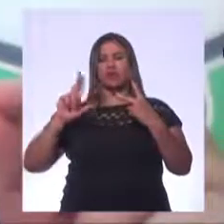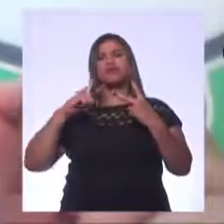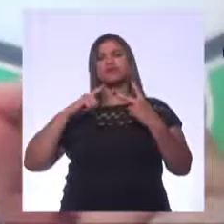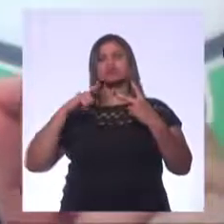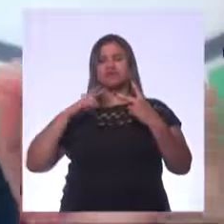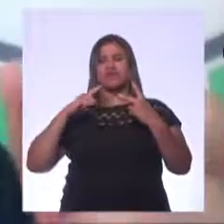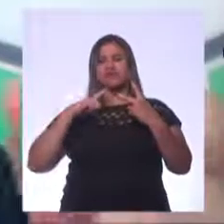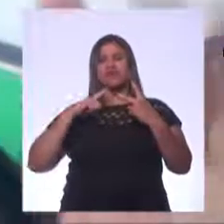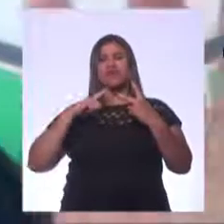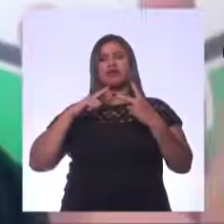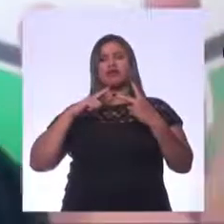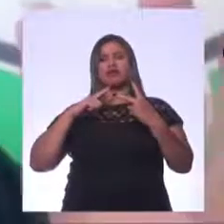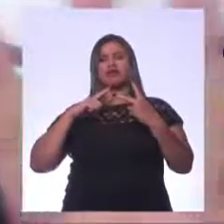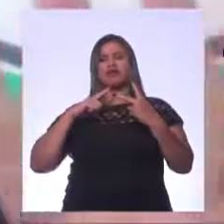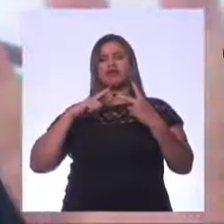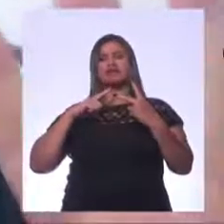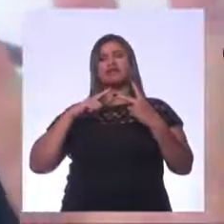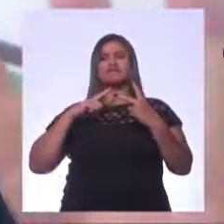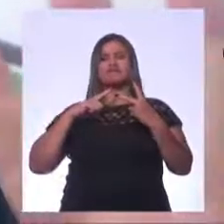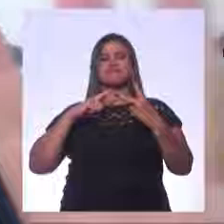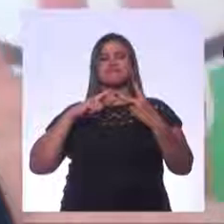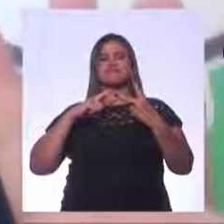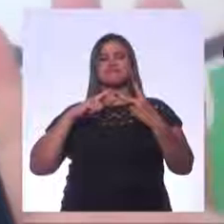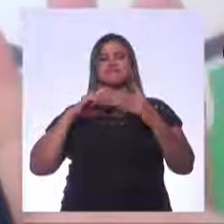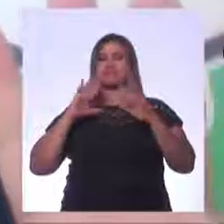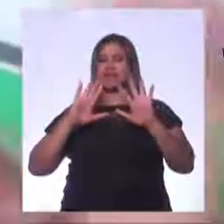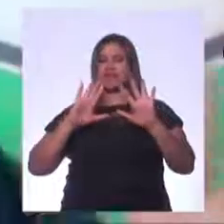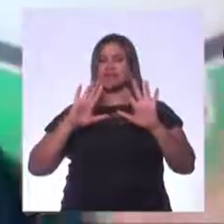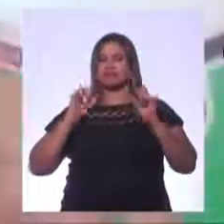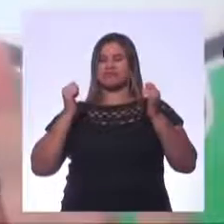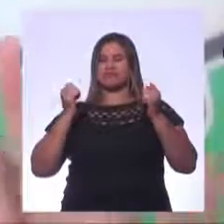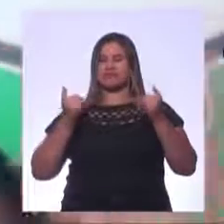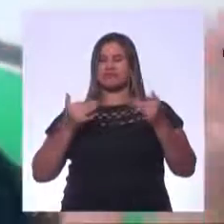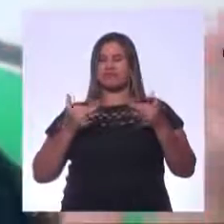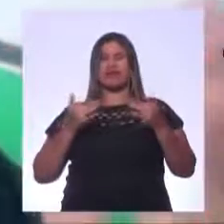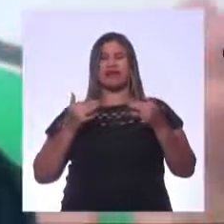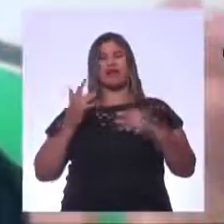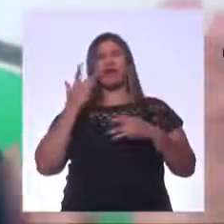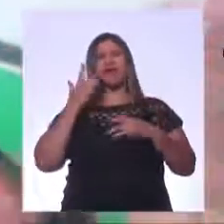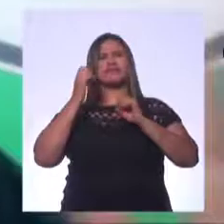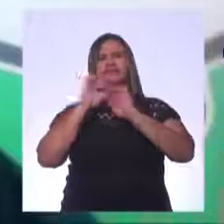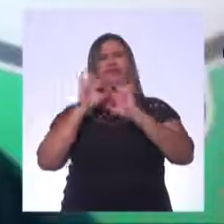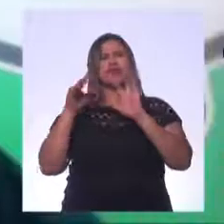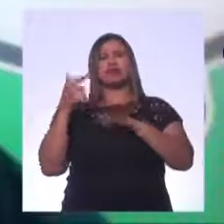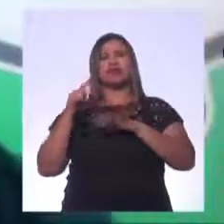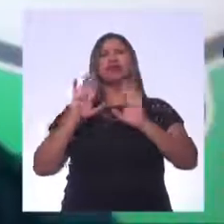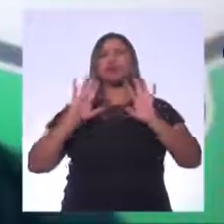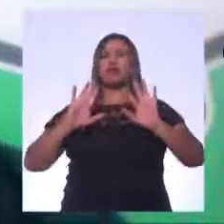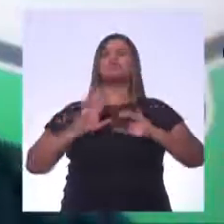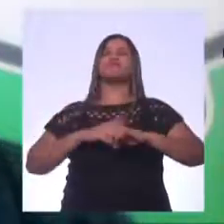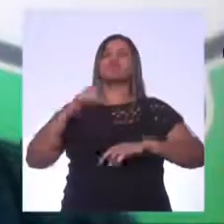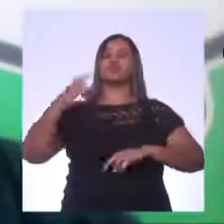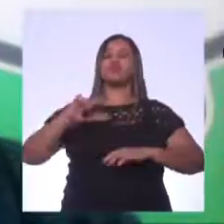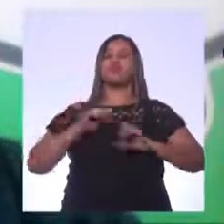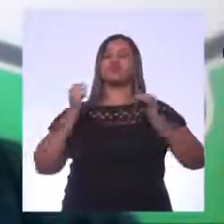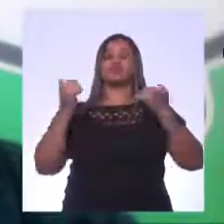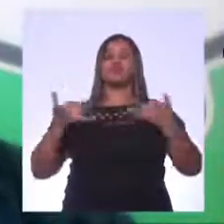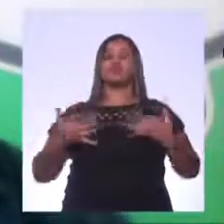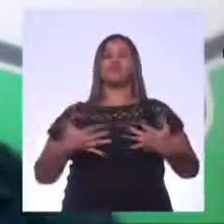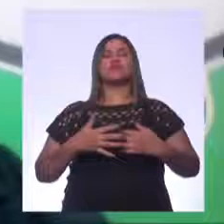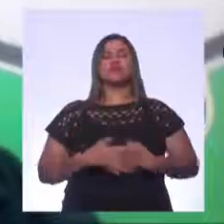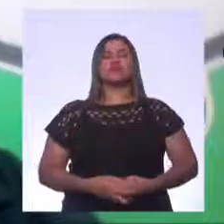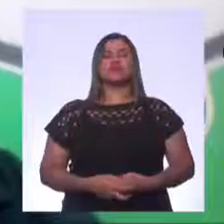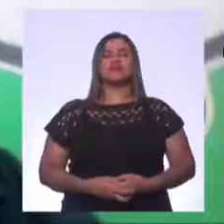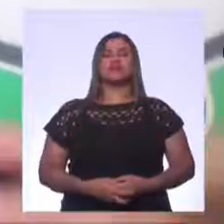diferença de tensão. Calma, não ficou muito claro, né? Então vamos lá. Eu tenho